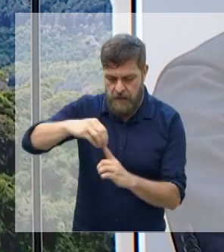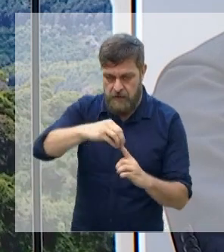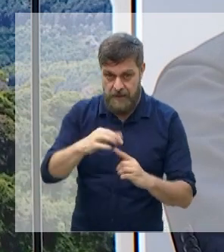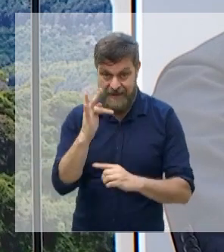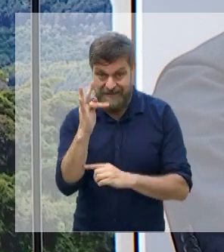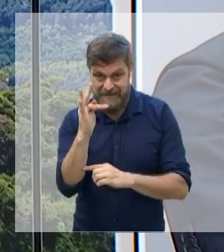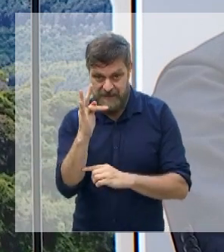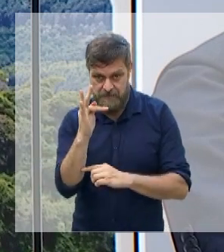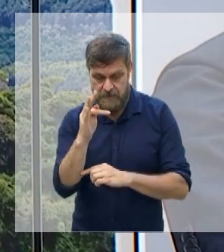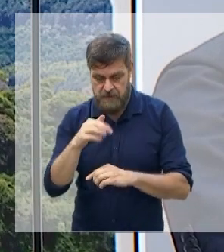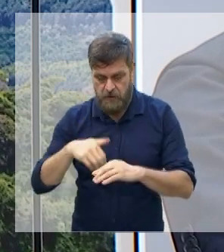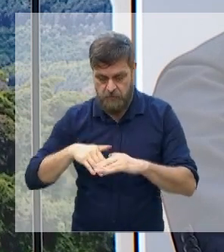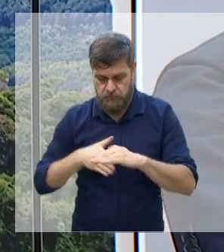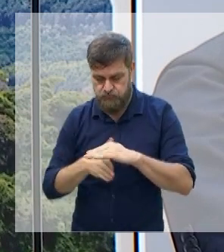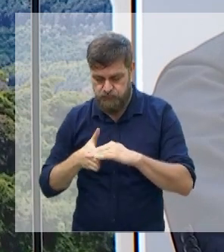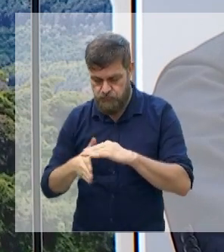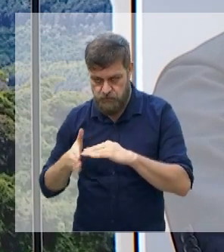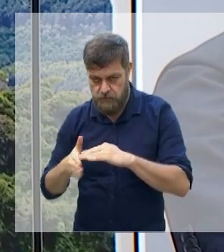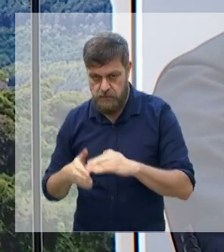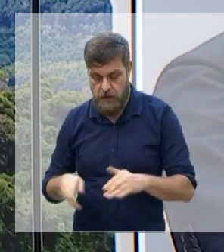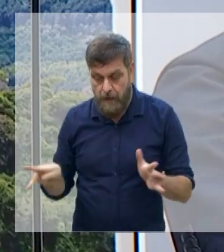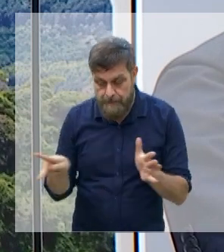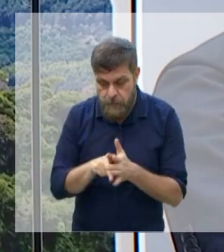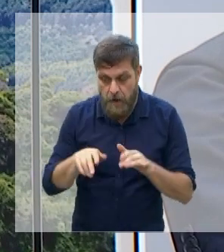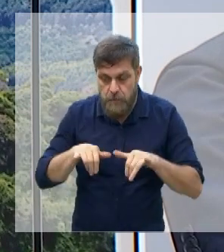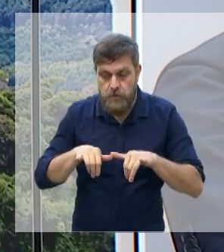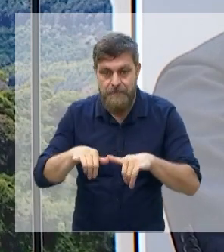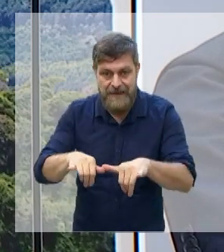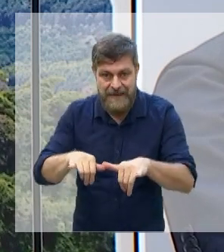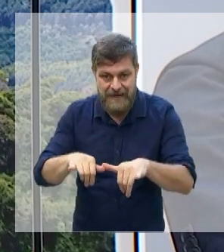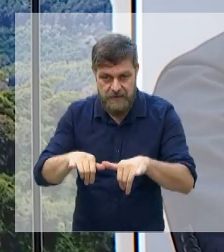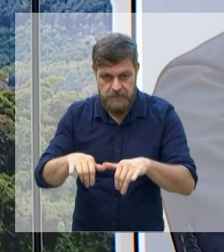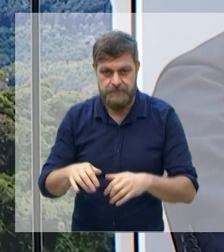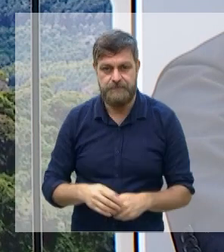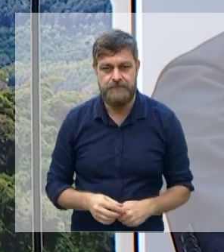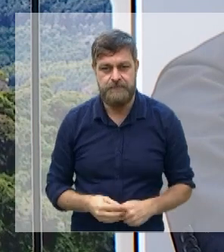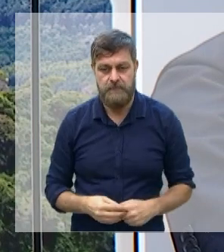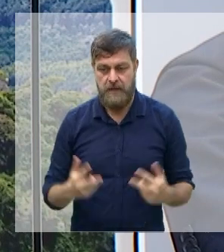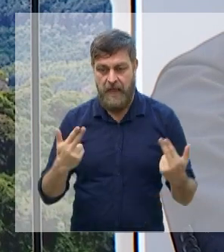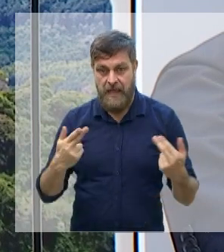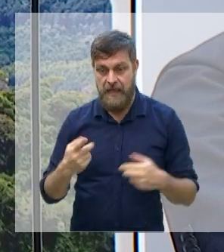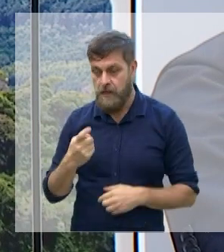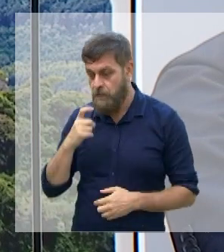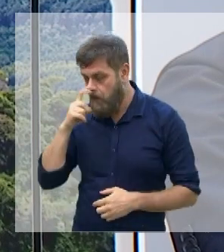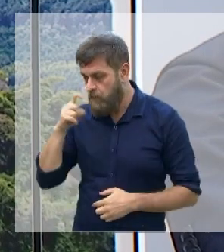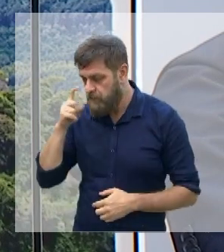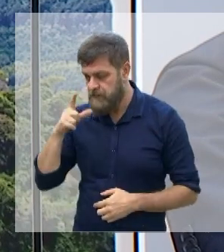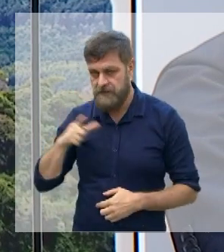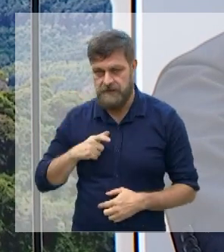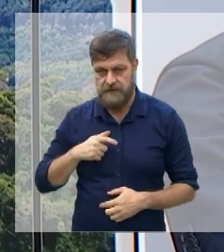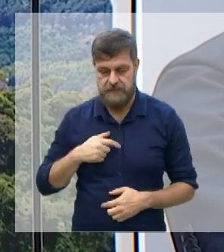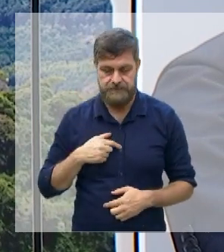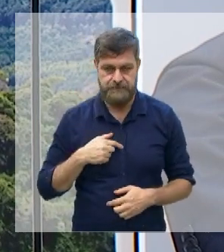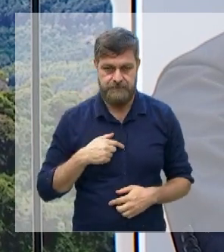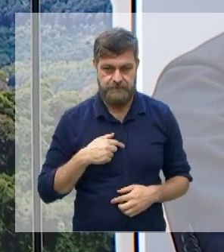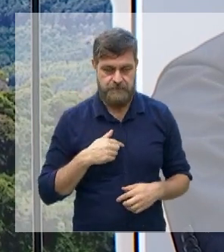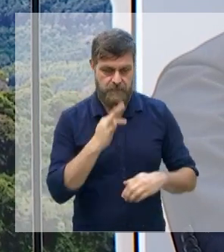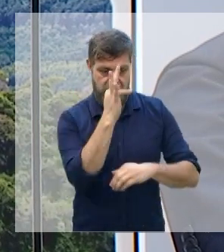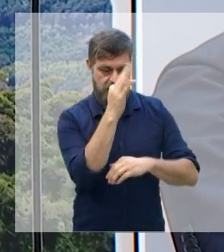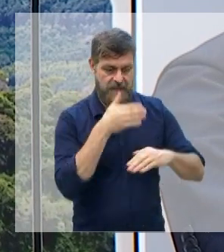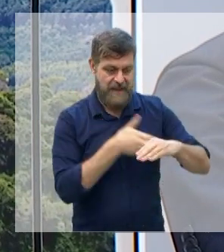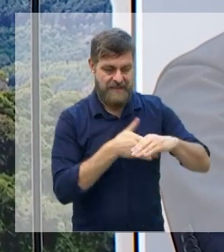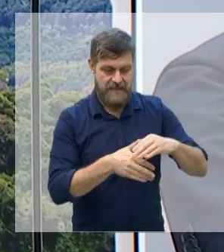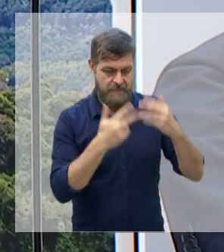terminal que chama terminal mercado que é do brt então é como no ouro verde vai ter um terminal de ver e de